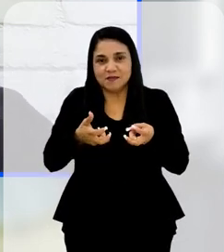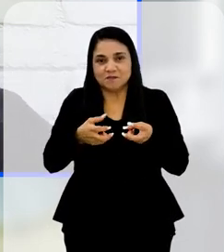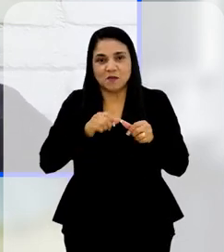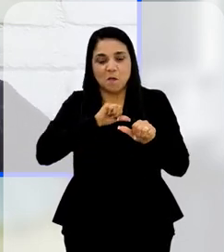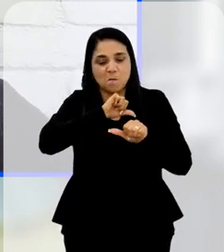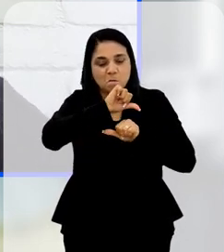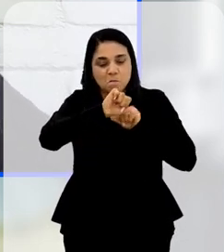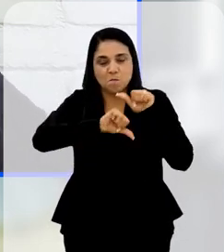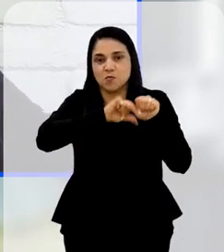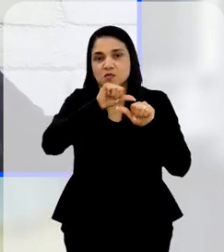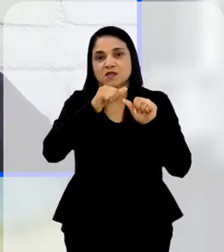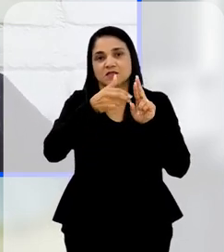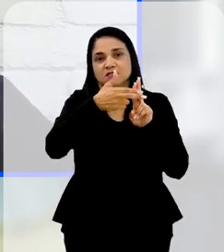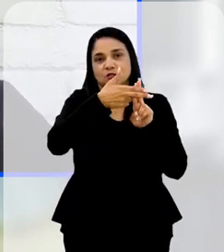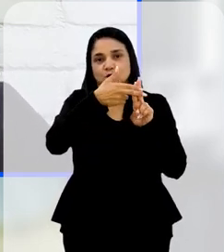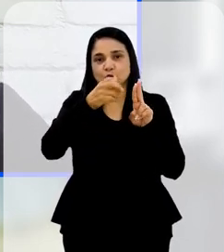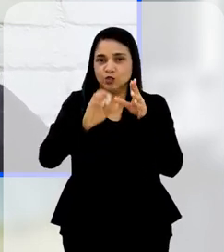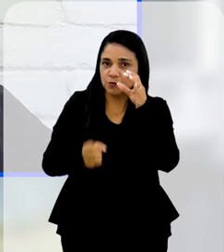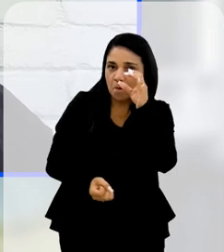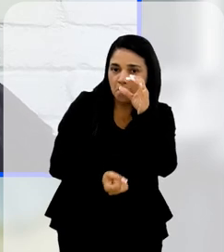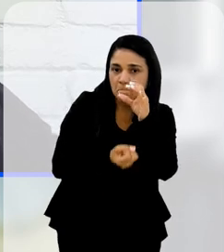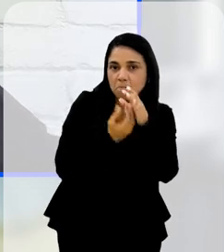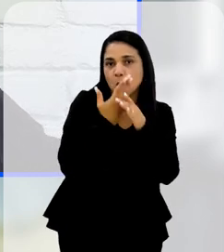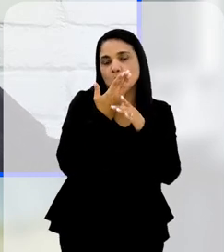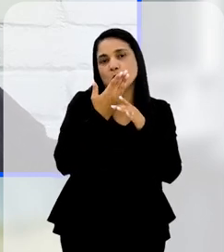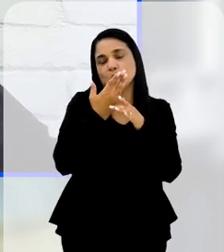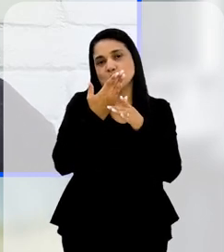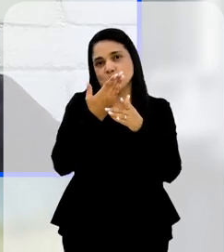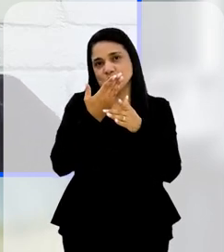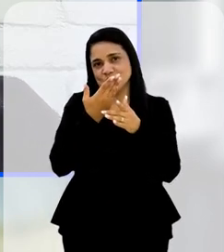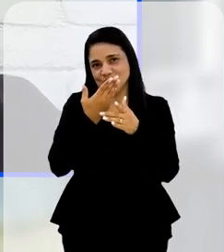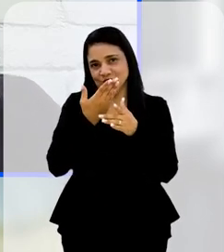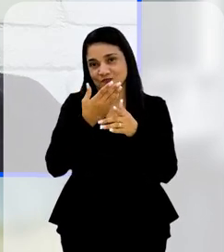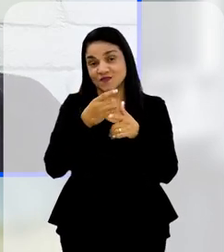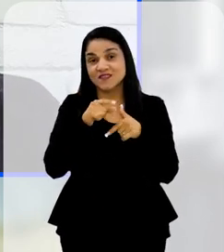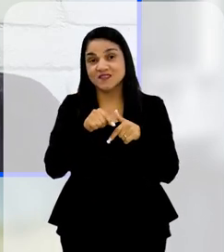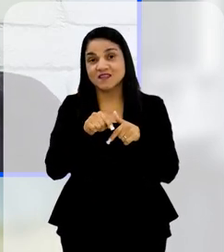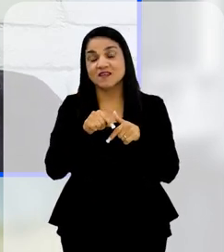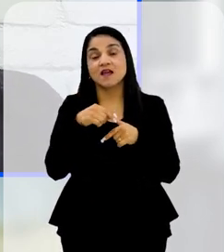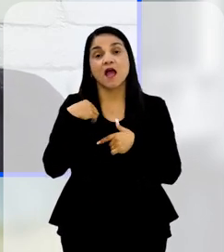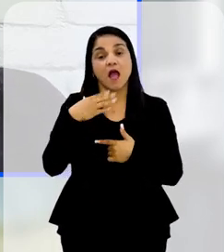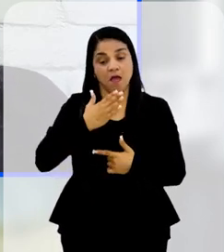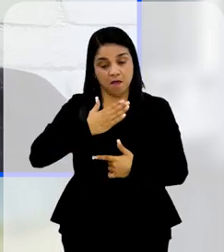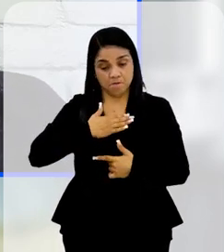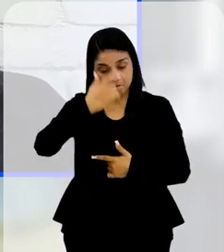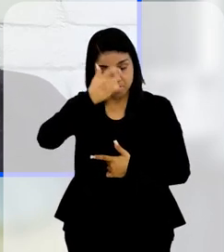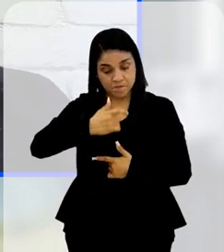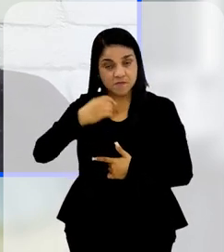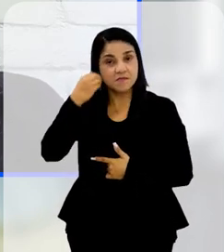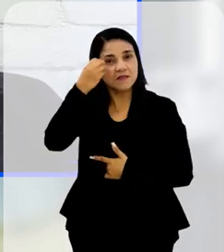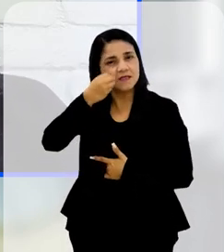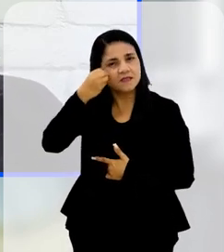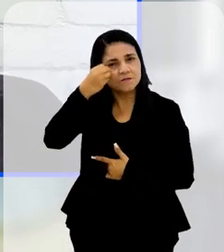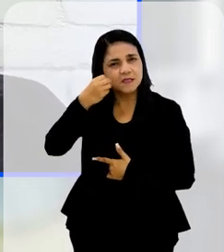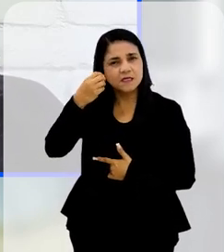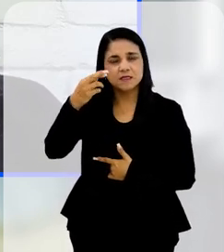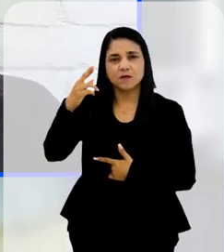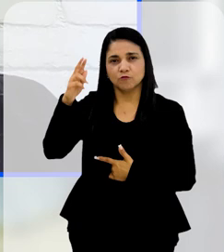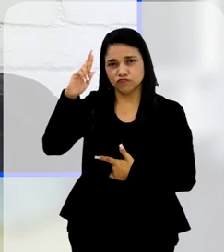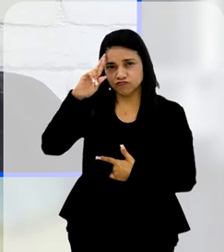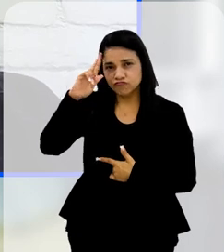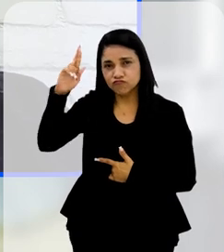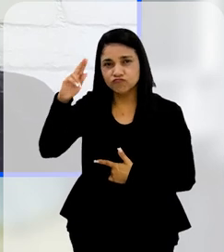SUS provocou. Então, e depois a minha experiência também como gestor público,